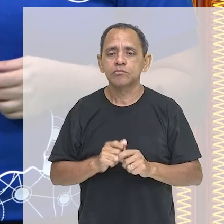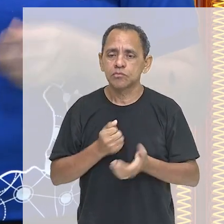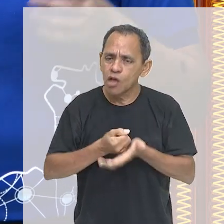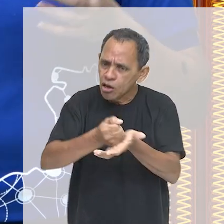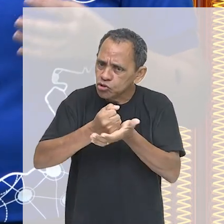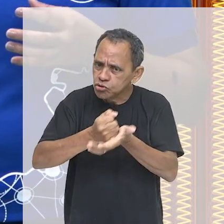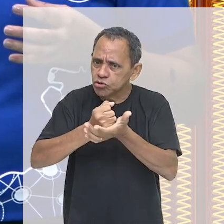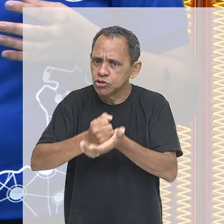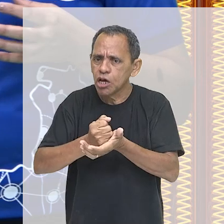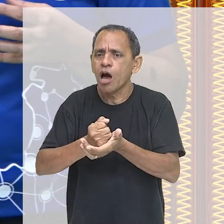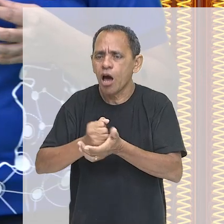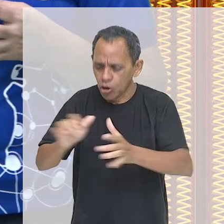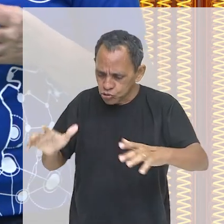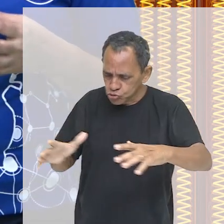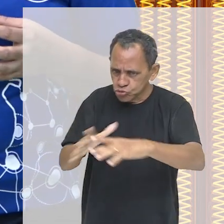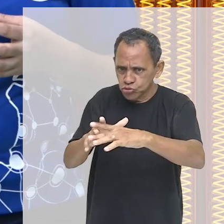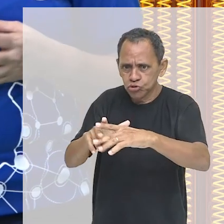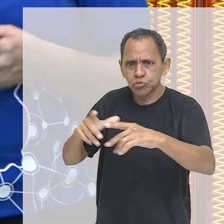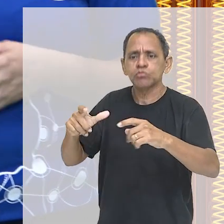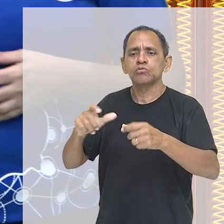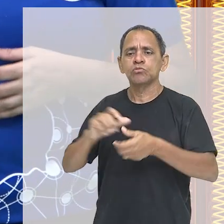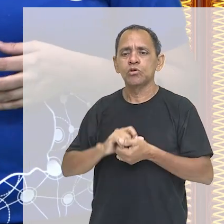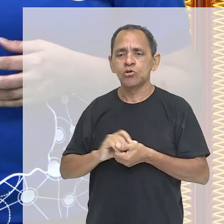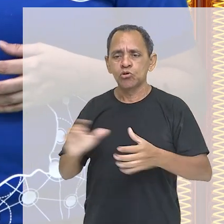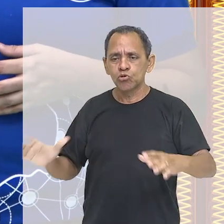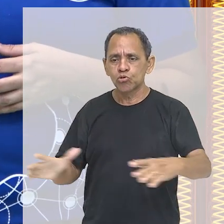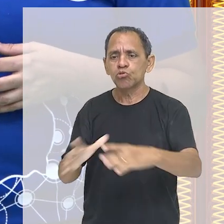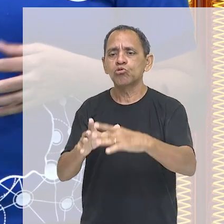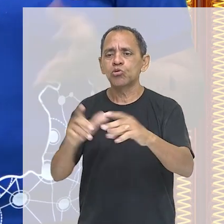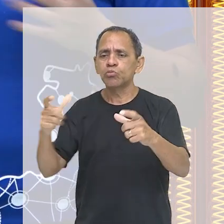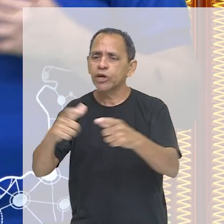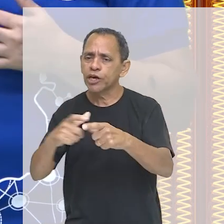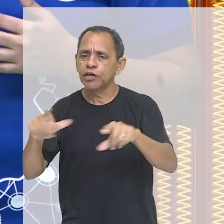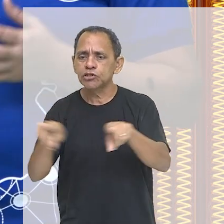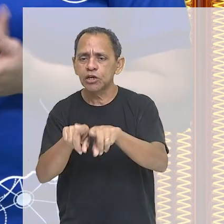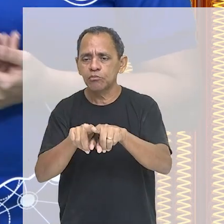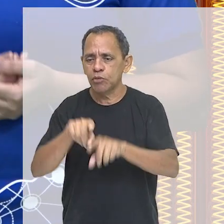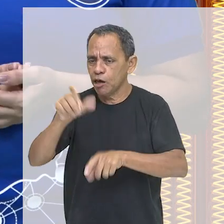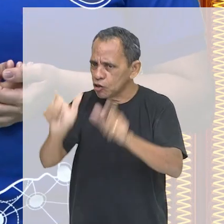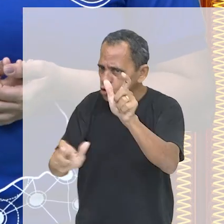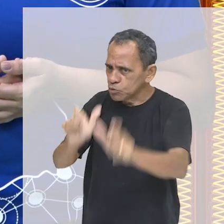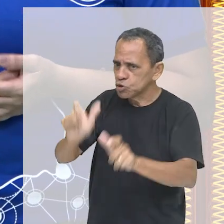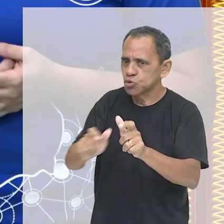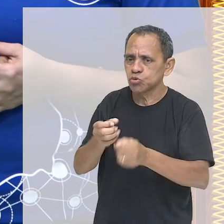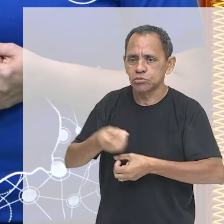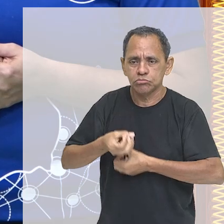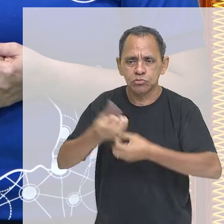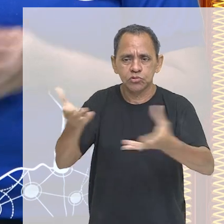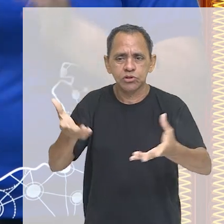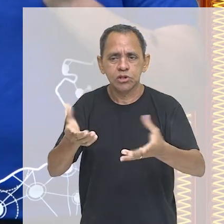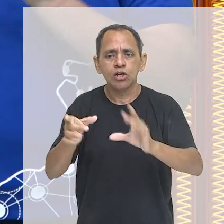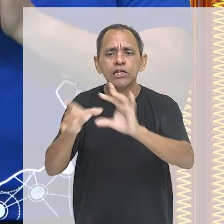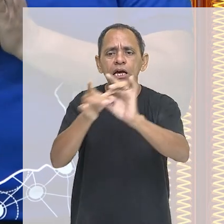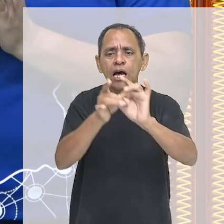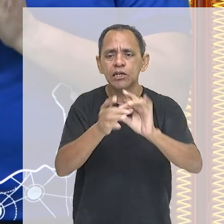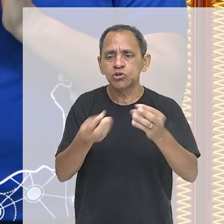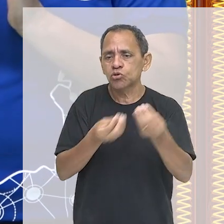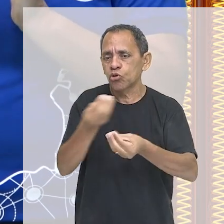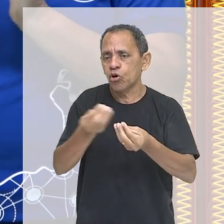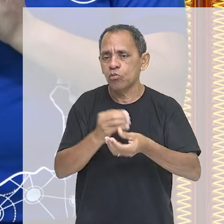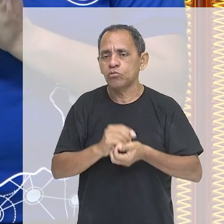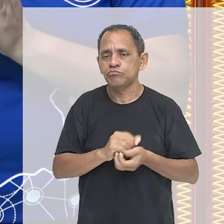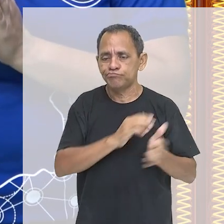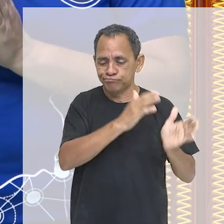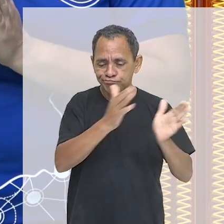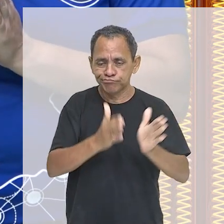agricultor. E um deles também, um outro problema social que vai estar ligado aí a essa distribuição de alimentos, gente, vai ser o quê? A parte